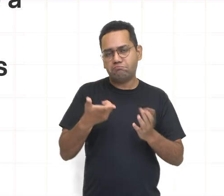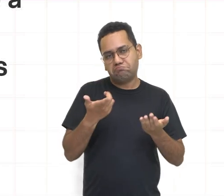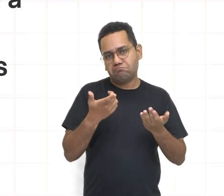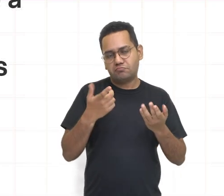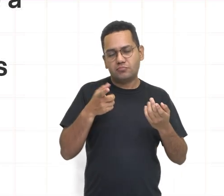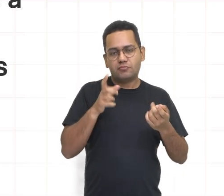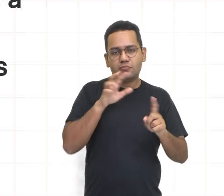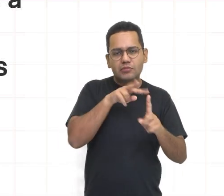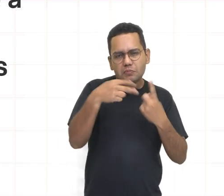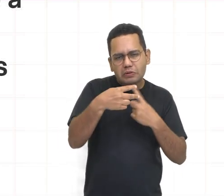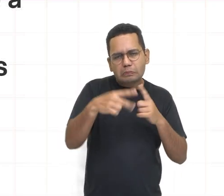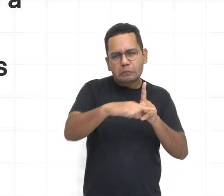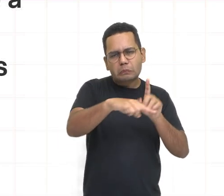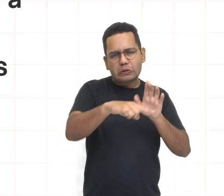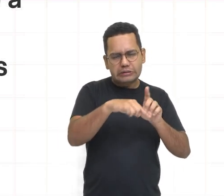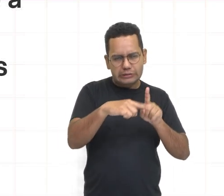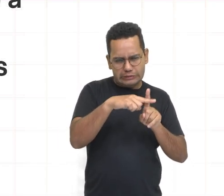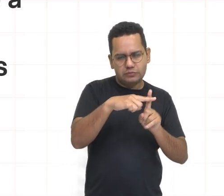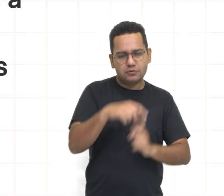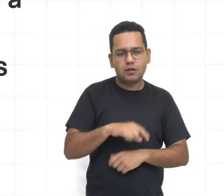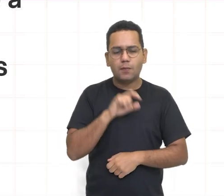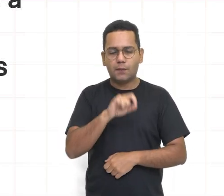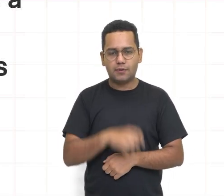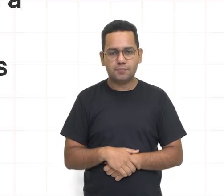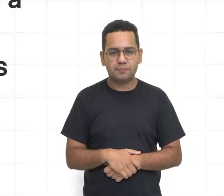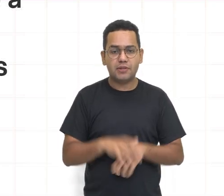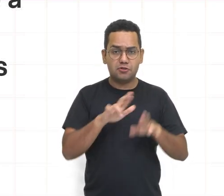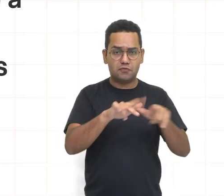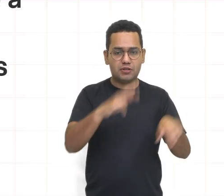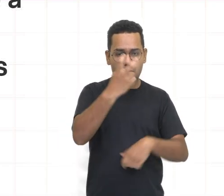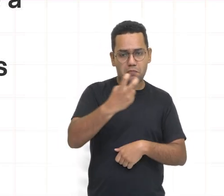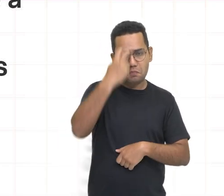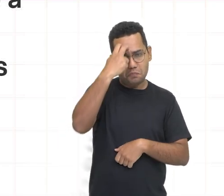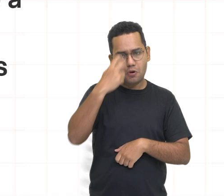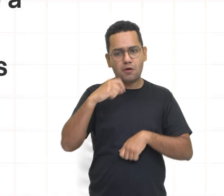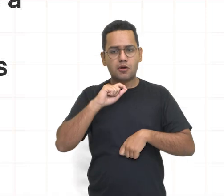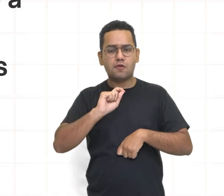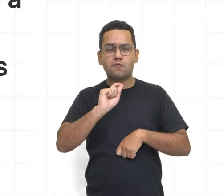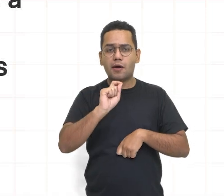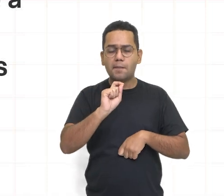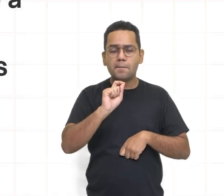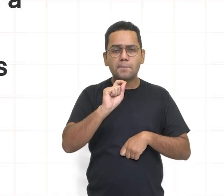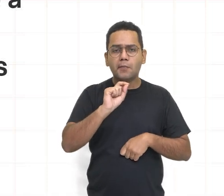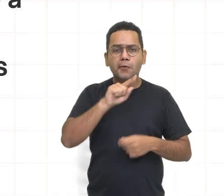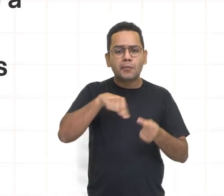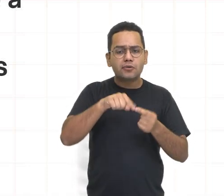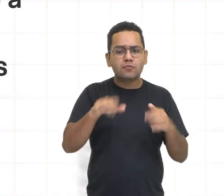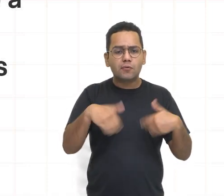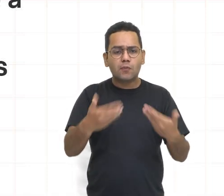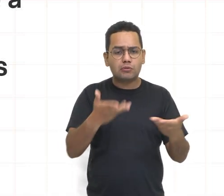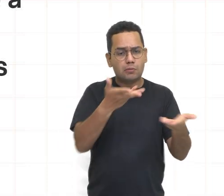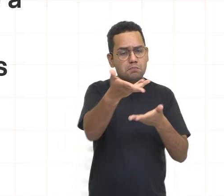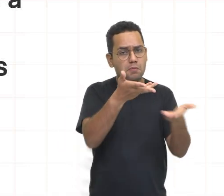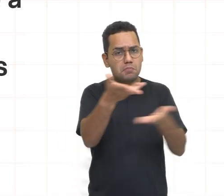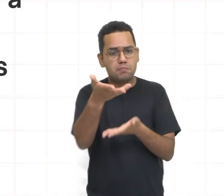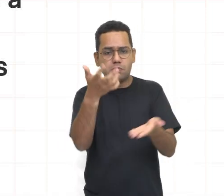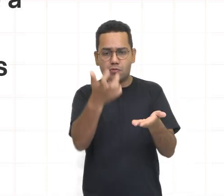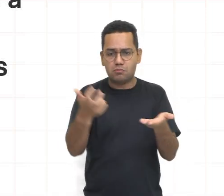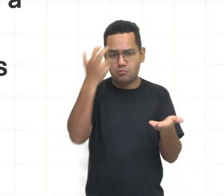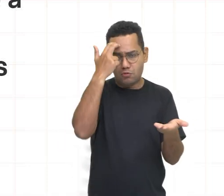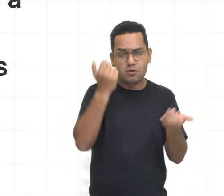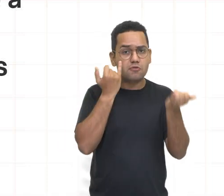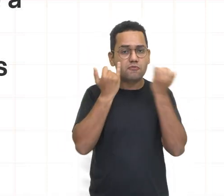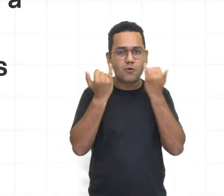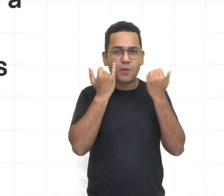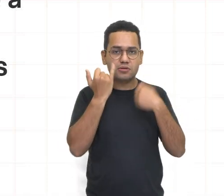positivos: diversidade cultural, promoção de um intercâmbio cultural enriquecedor. Vamos verificar a questão da